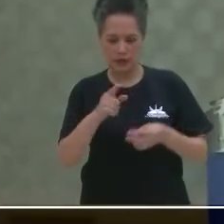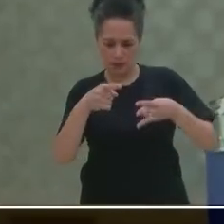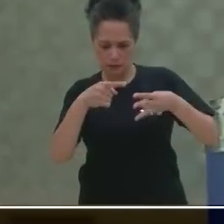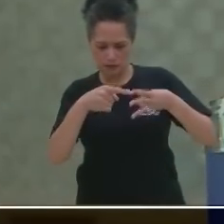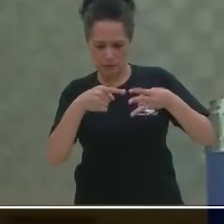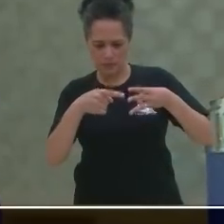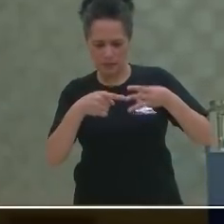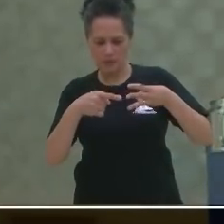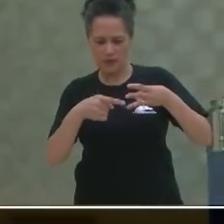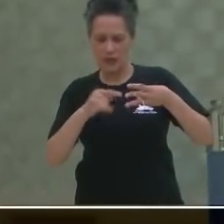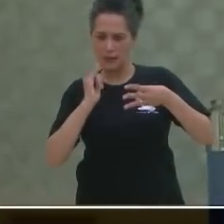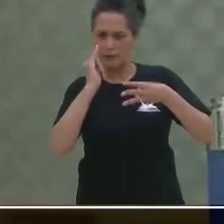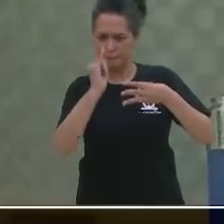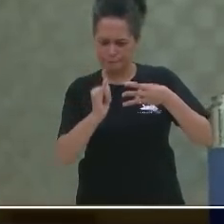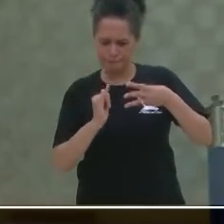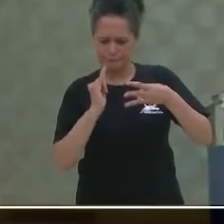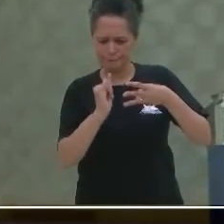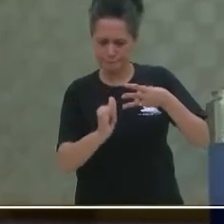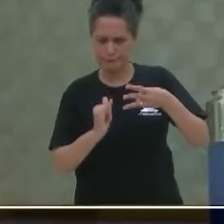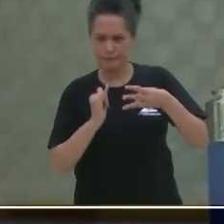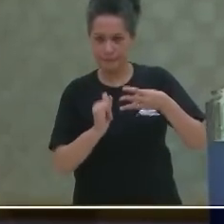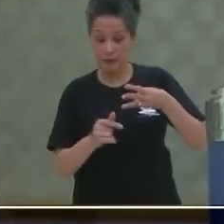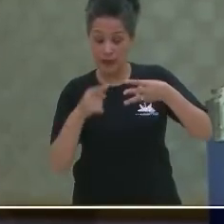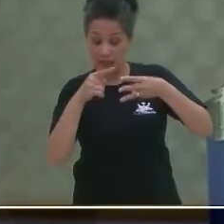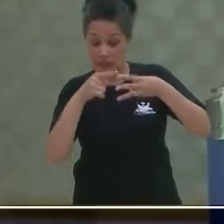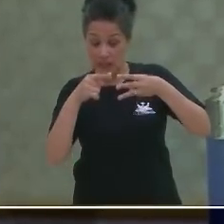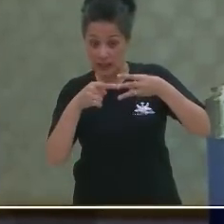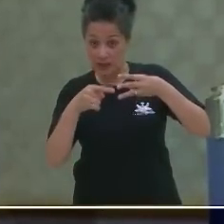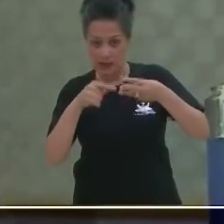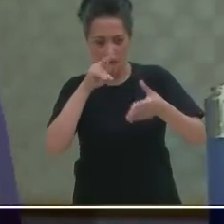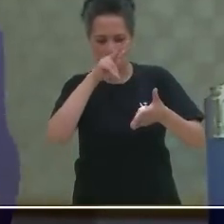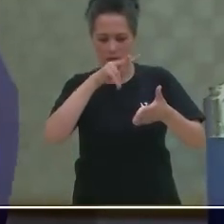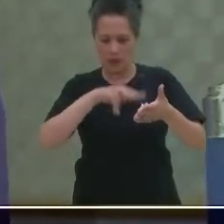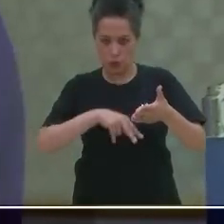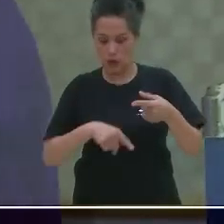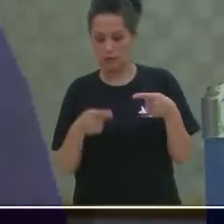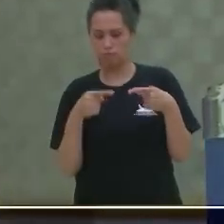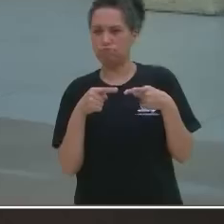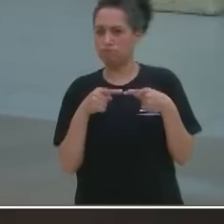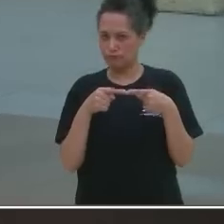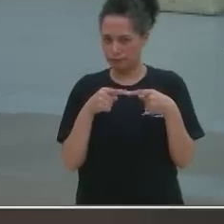profecias. No meio de toda aquela leitura tem três. Uma,